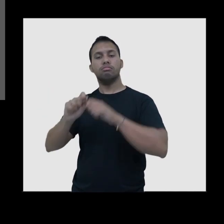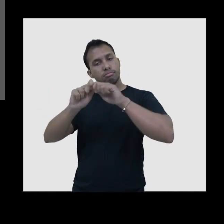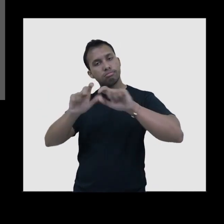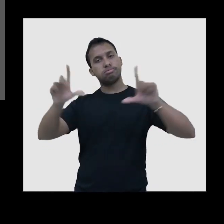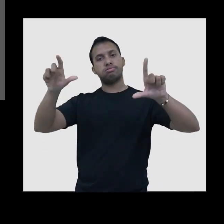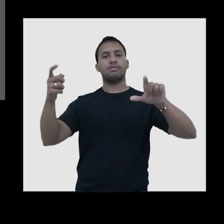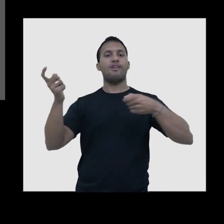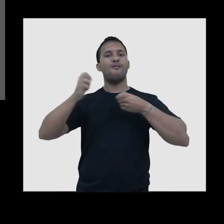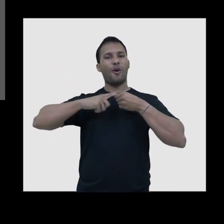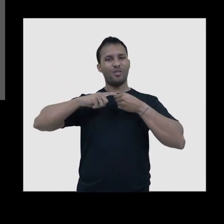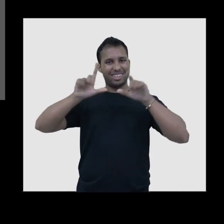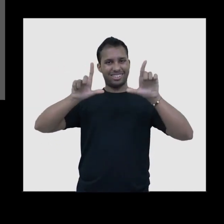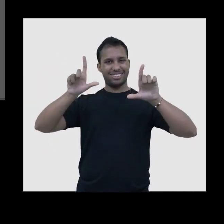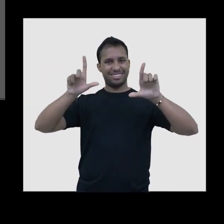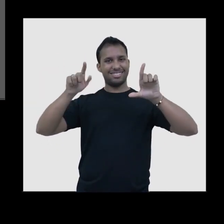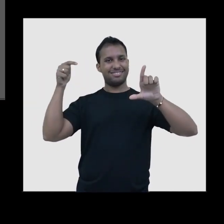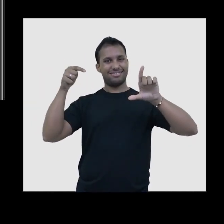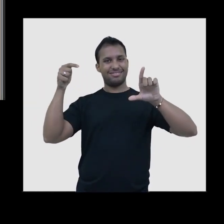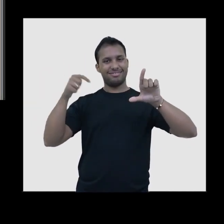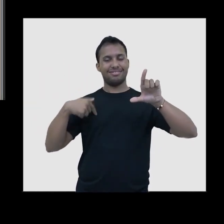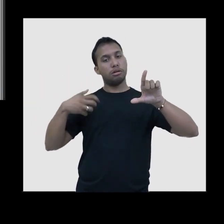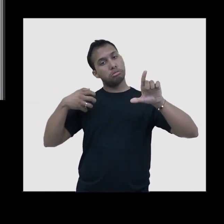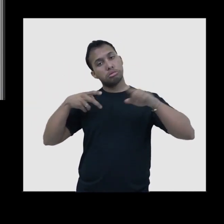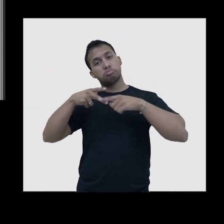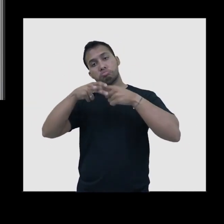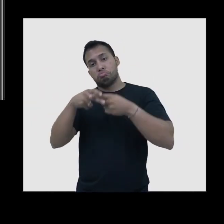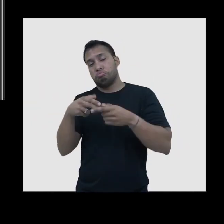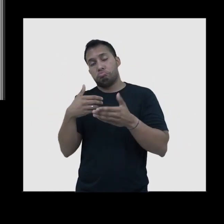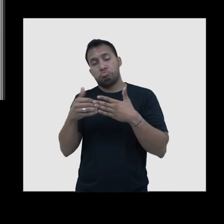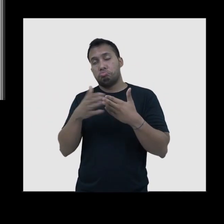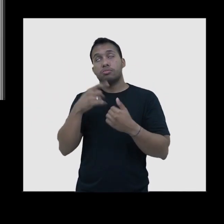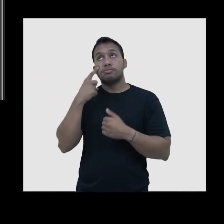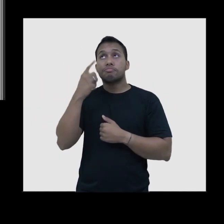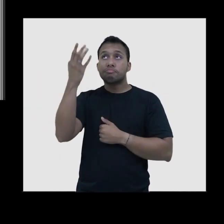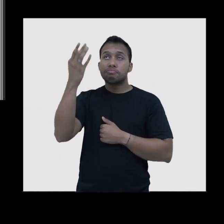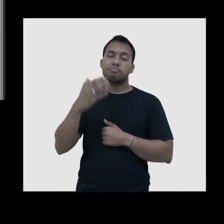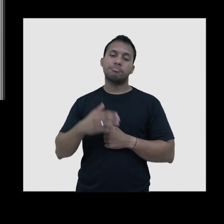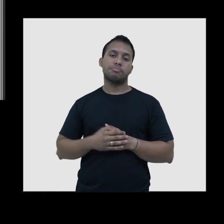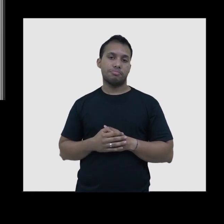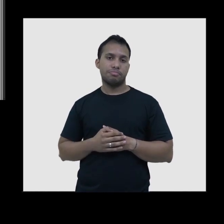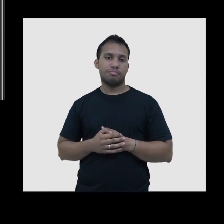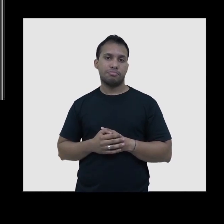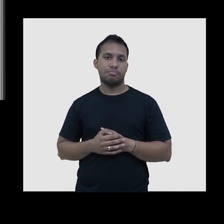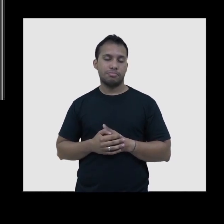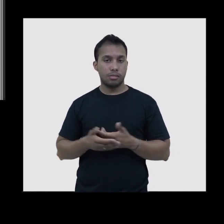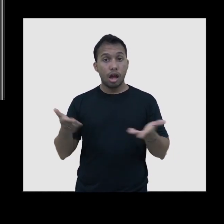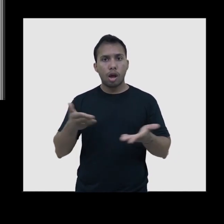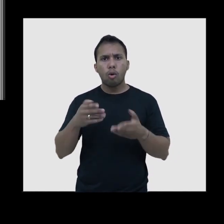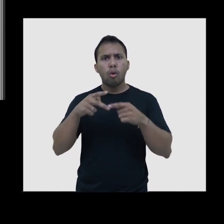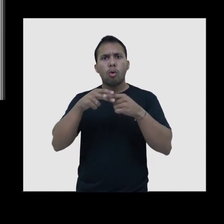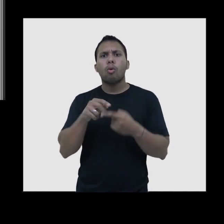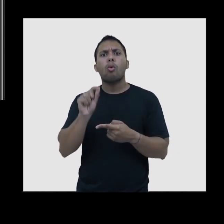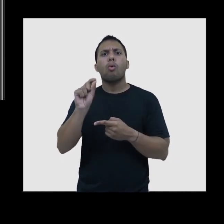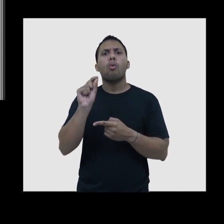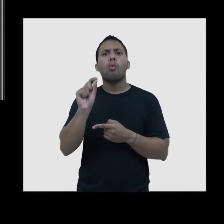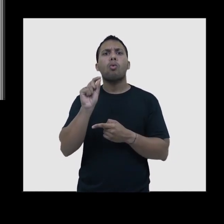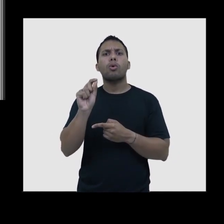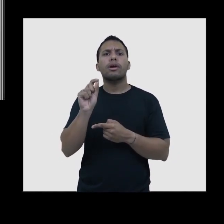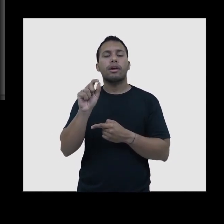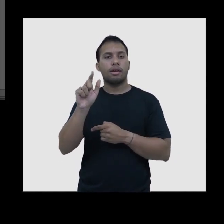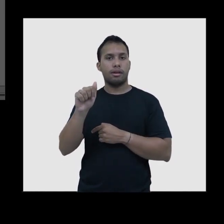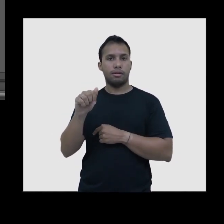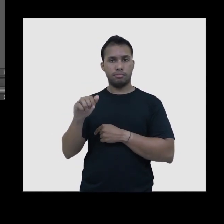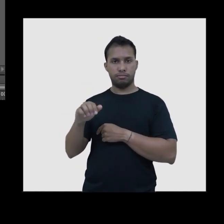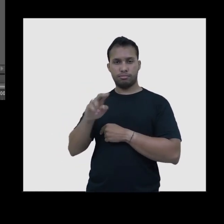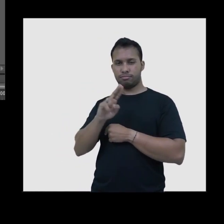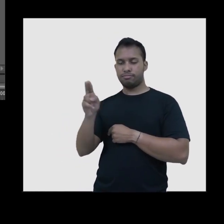alguma coisa nele, eu posso vir aqui nele e dar 2 cliques, que ele vai abrir novamente, se eu quiser modificar alguma coisa. O que é que eu vou